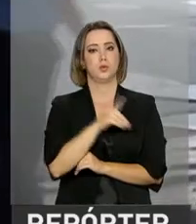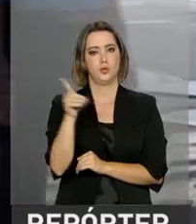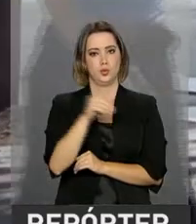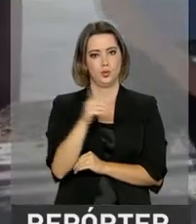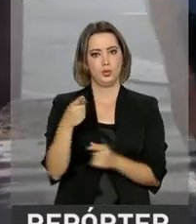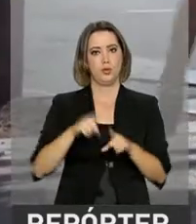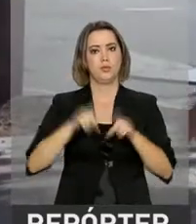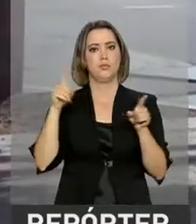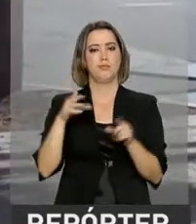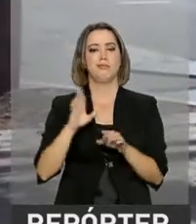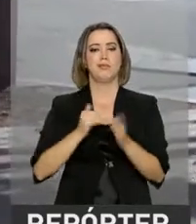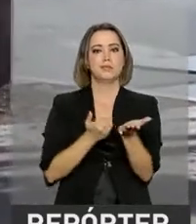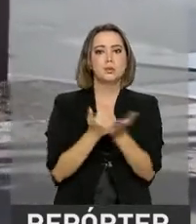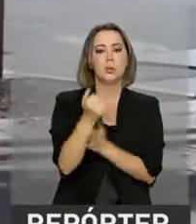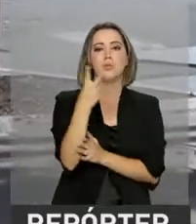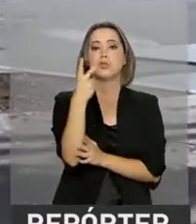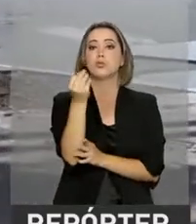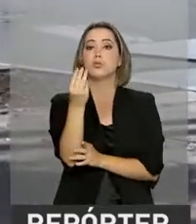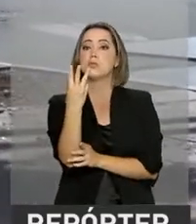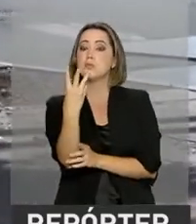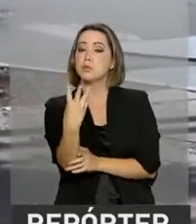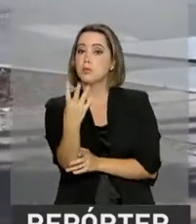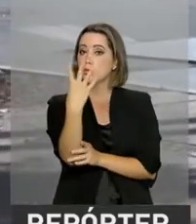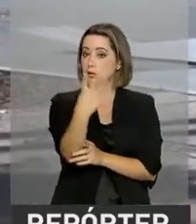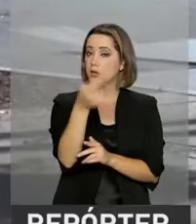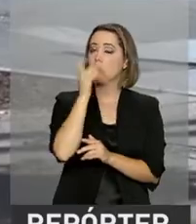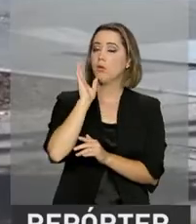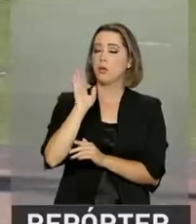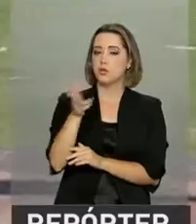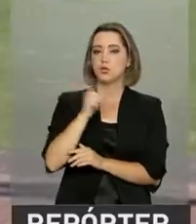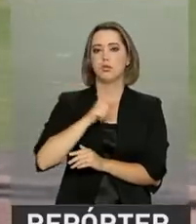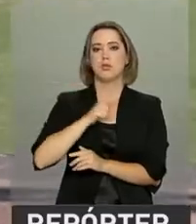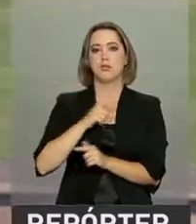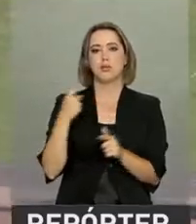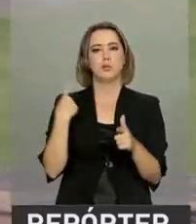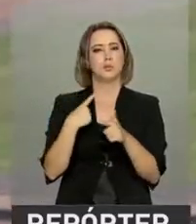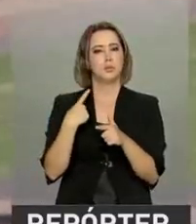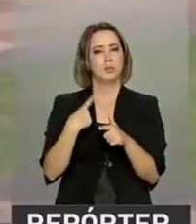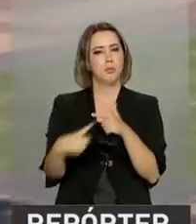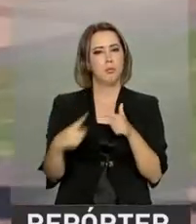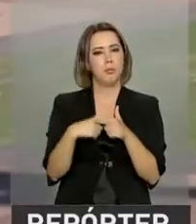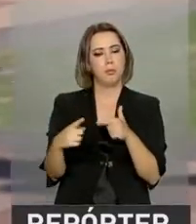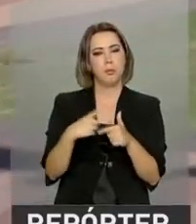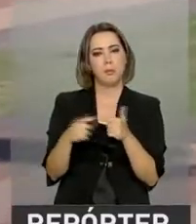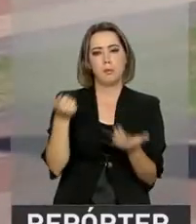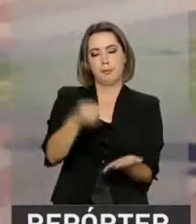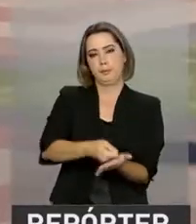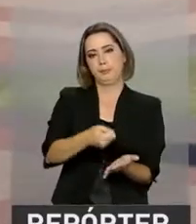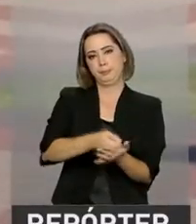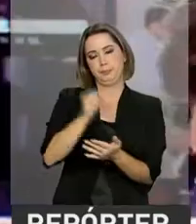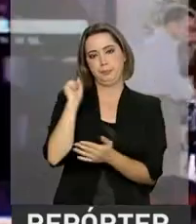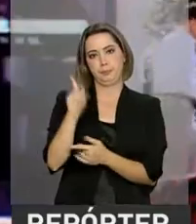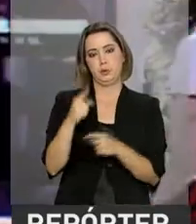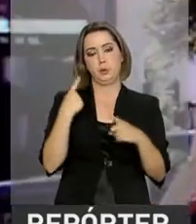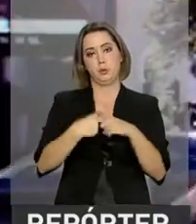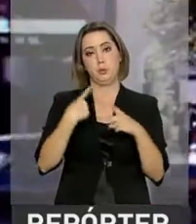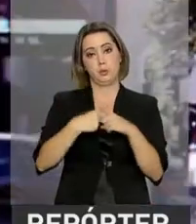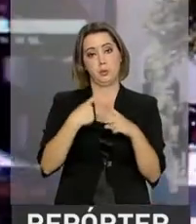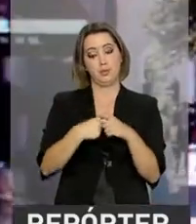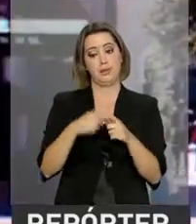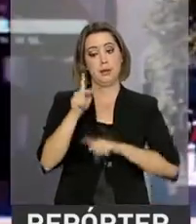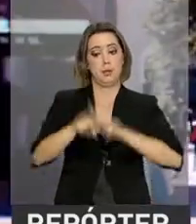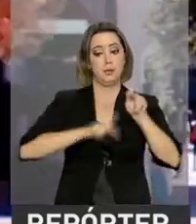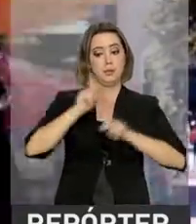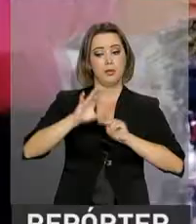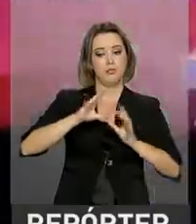os americanos já vão passar a ter dificuldades para financiar os benefícios por causa do envelhecimento da população. Problema parecido